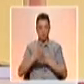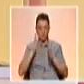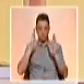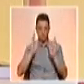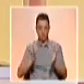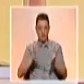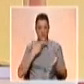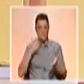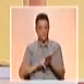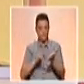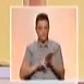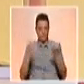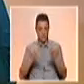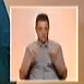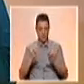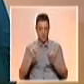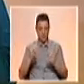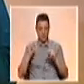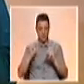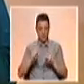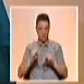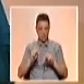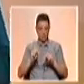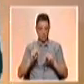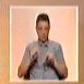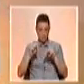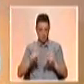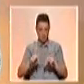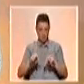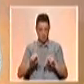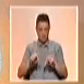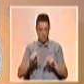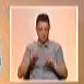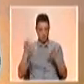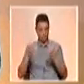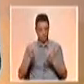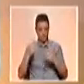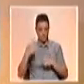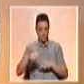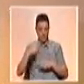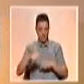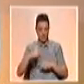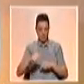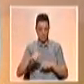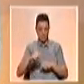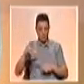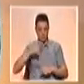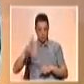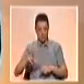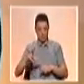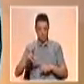essa realidade? Contempla, isto é, estes são os factos que temos em